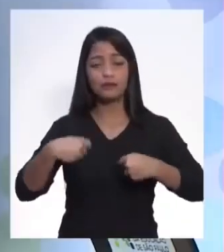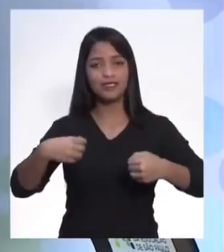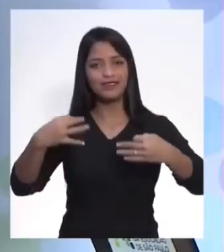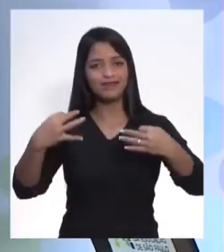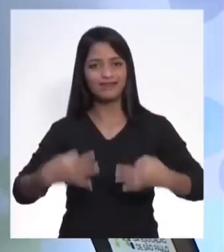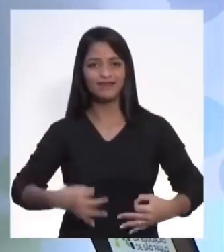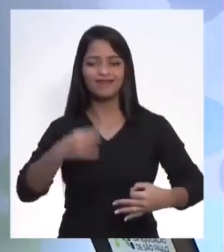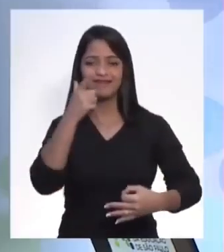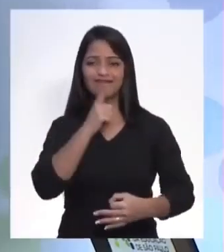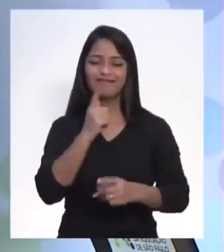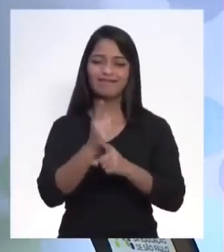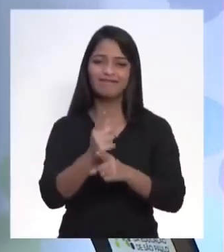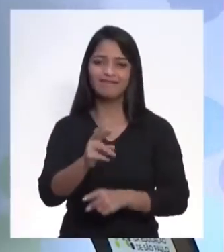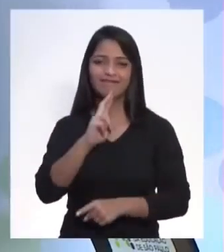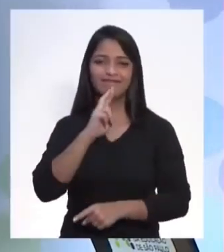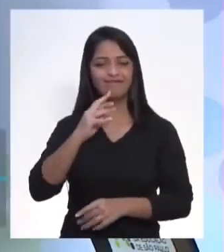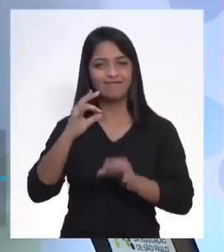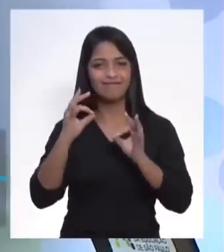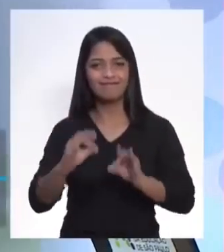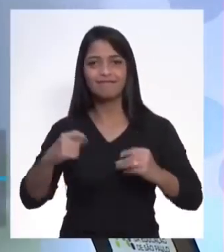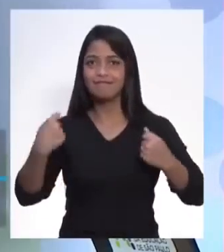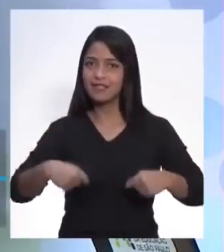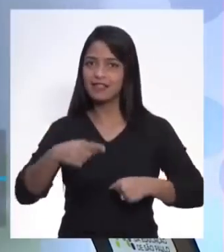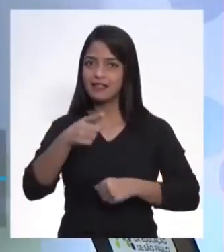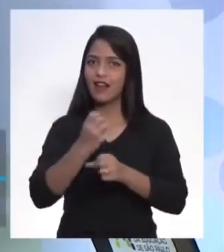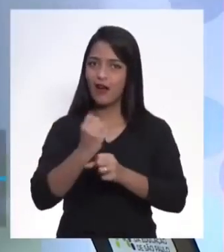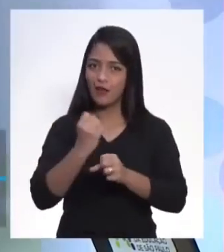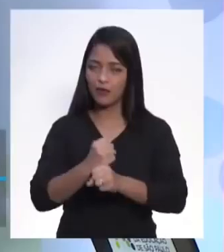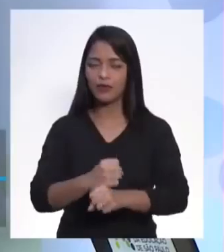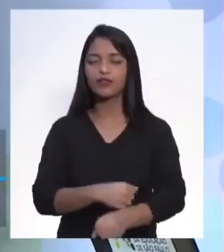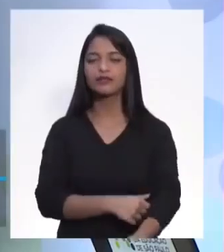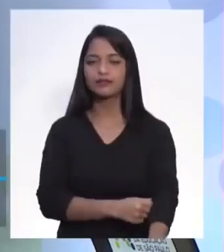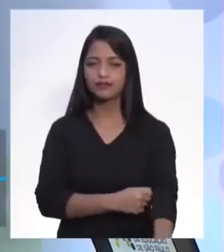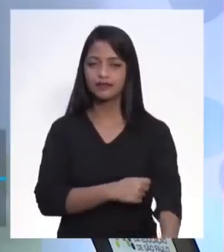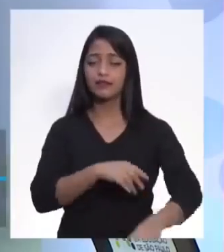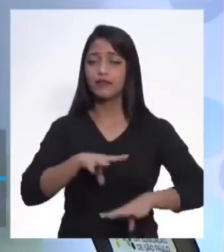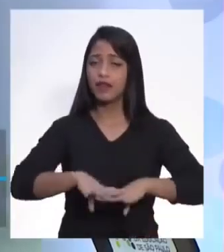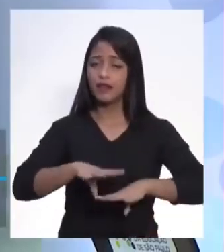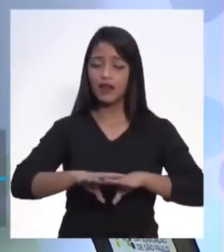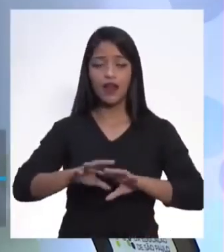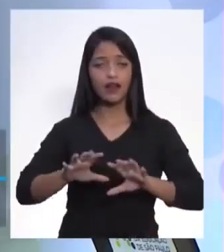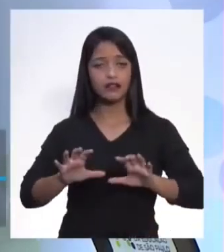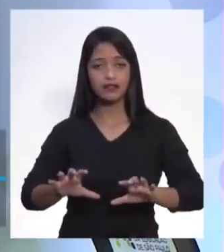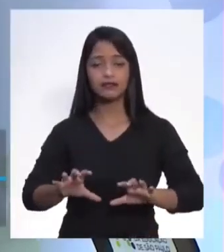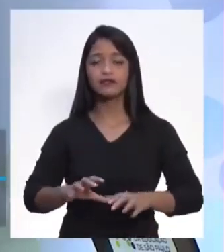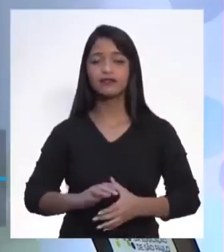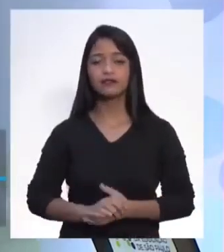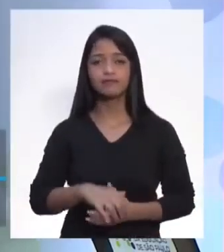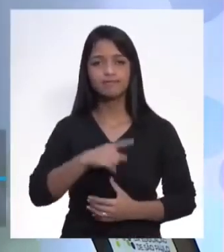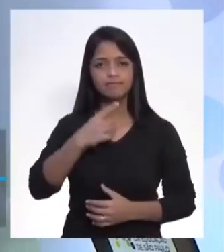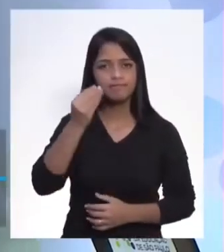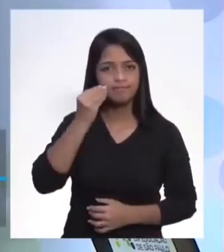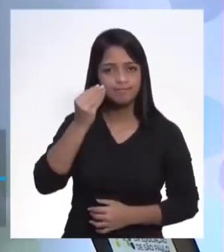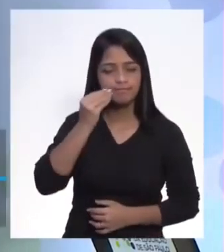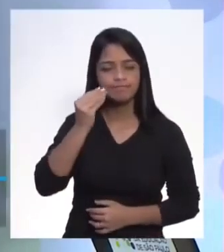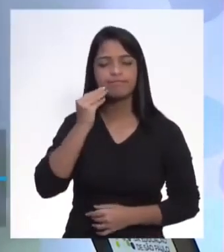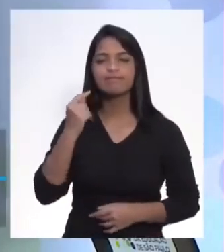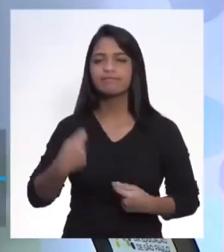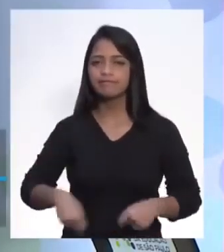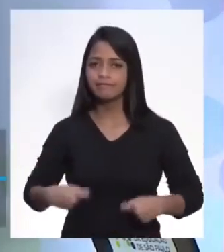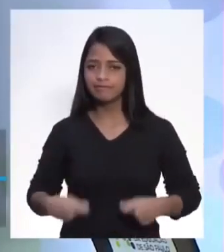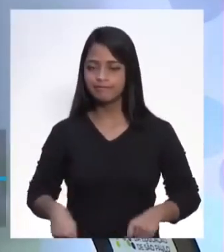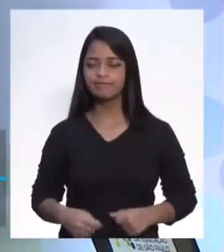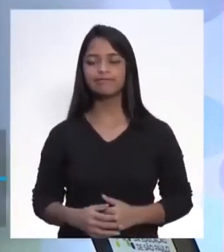cálculo e chegar a alguma conclusão. É essa a ideia, né? Matemática é experimentação, né? Matemática